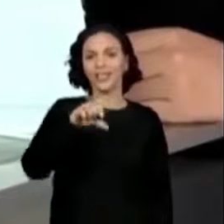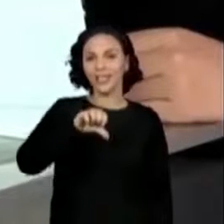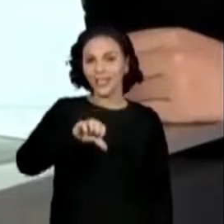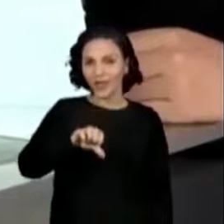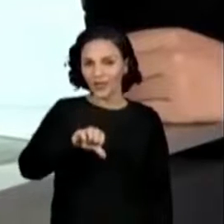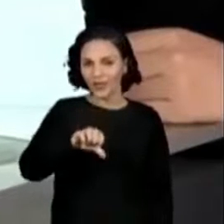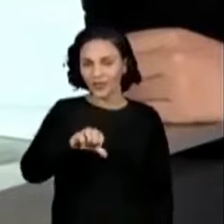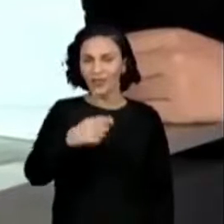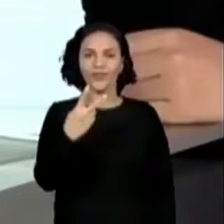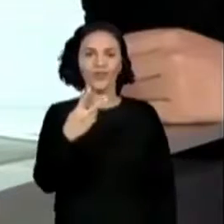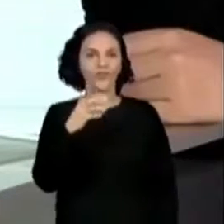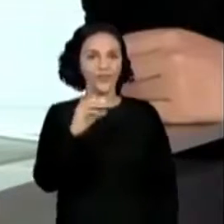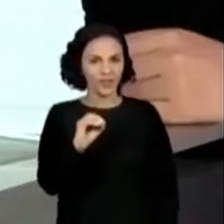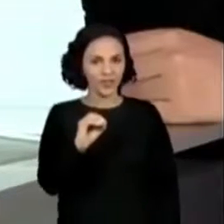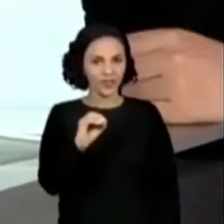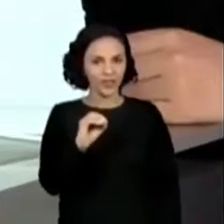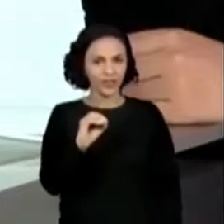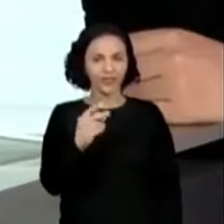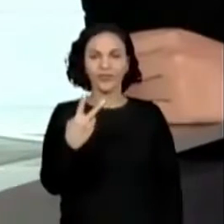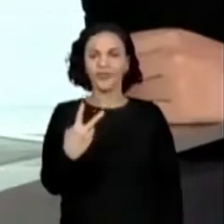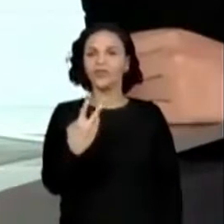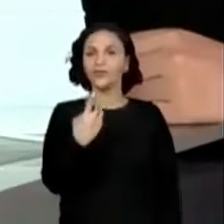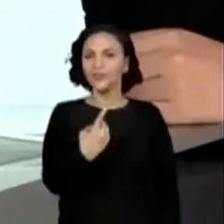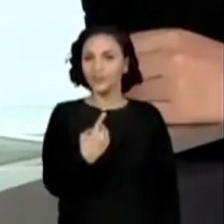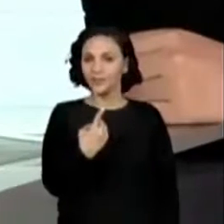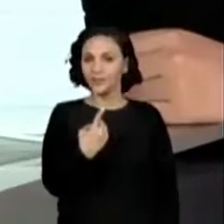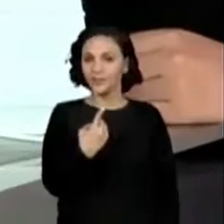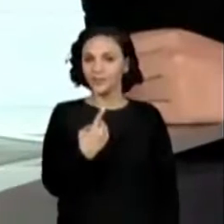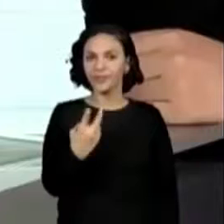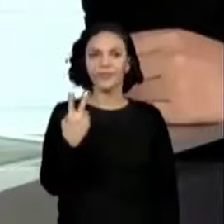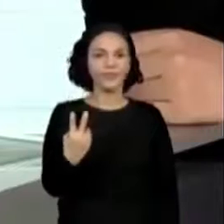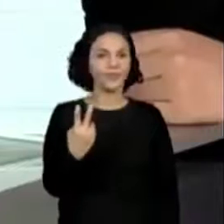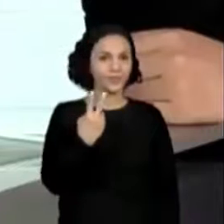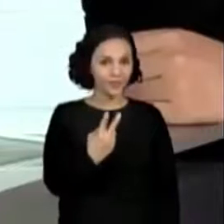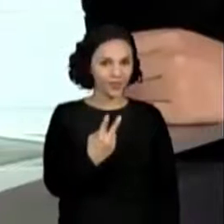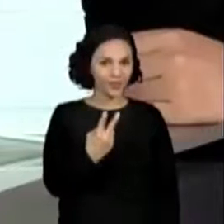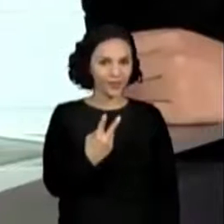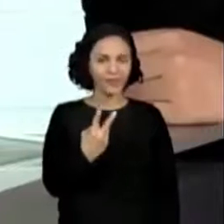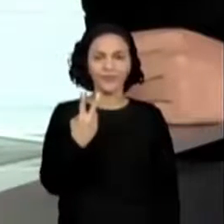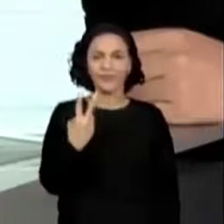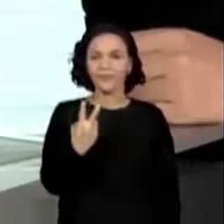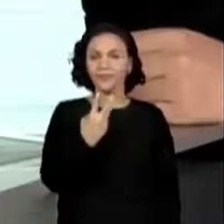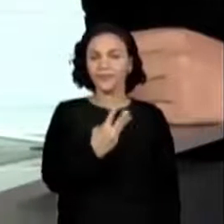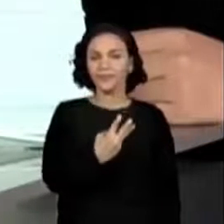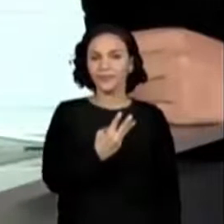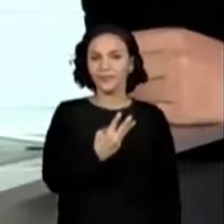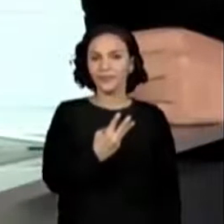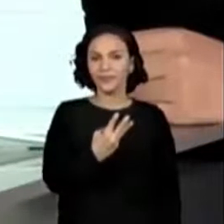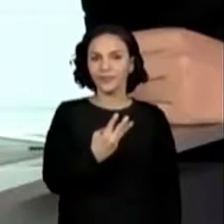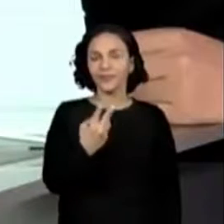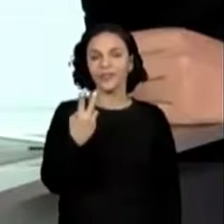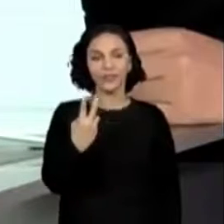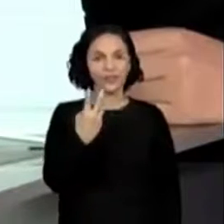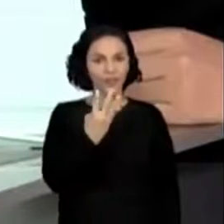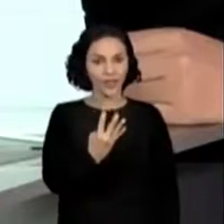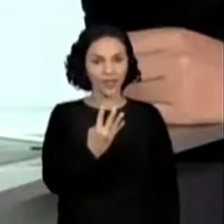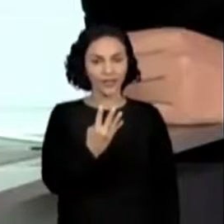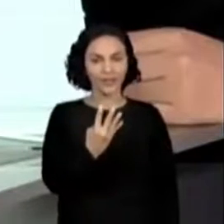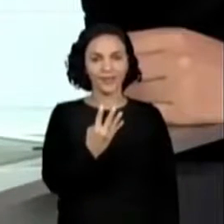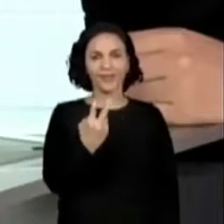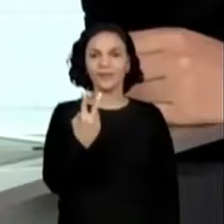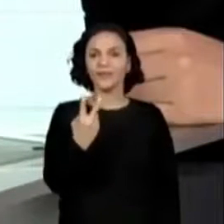19, 20, 21, 22, 23,